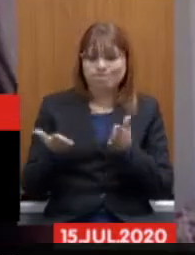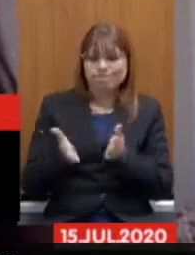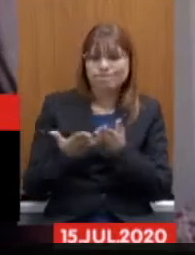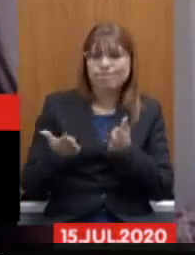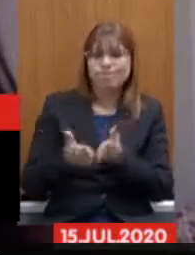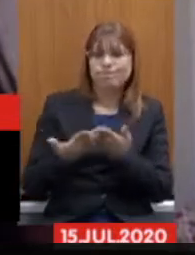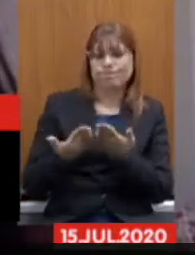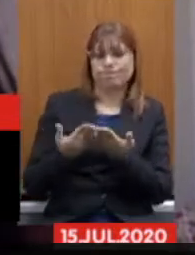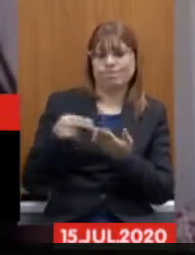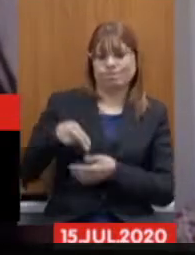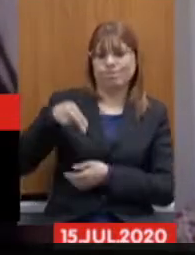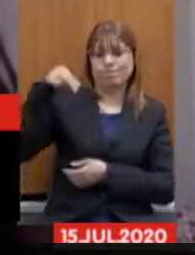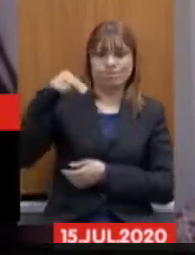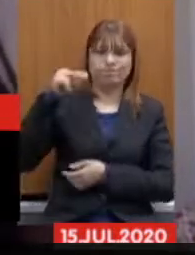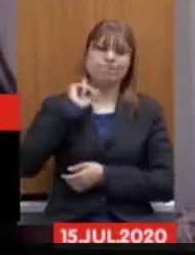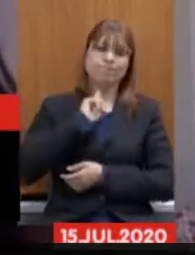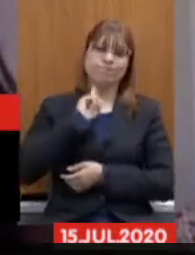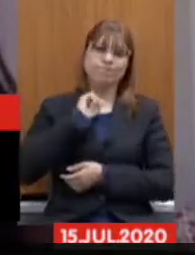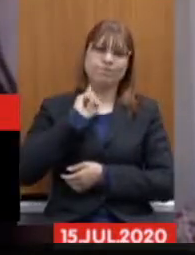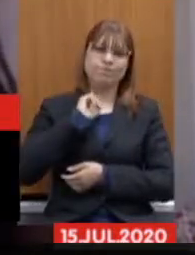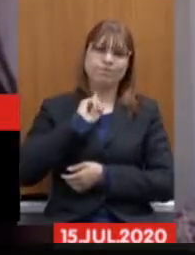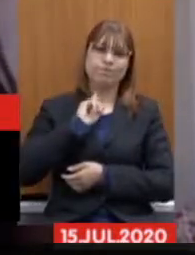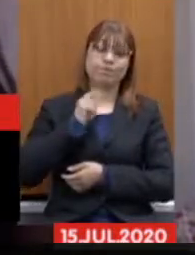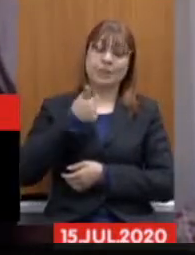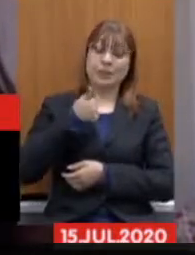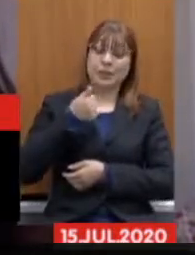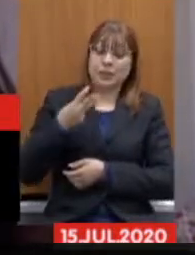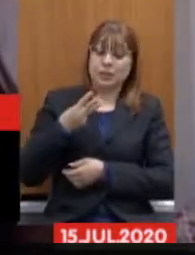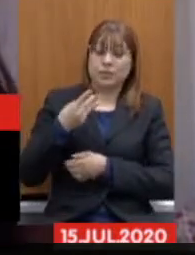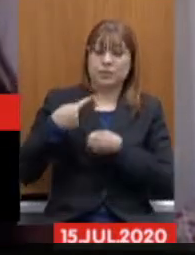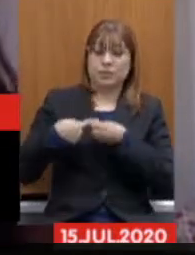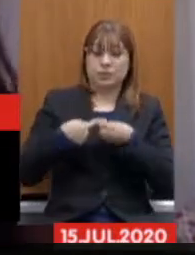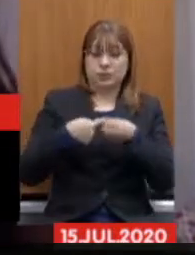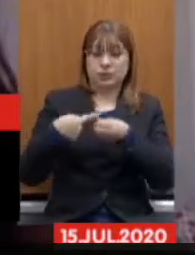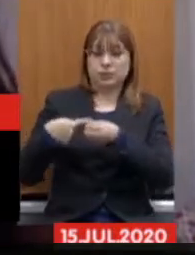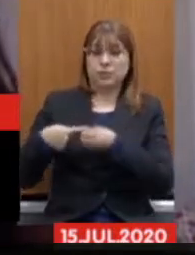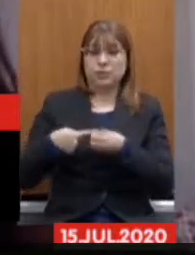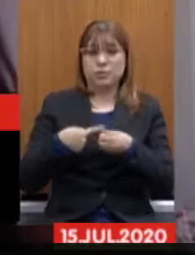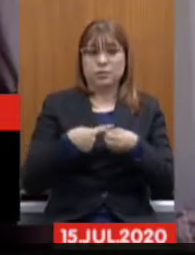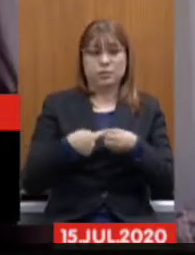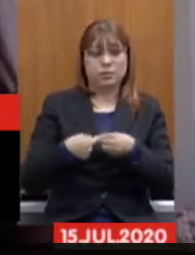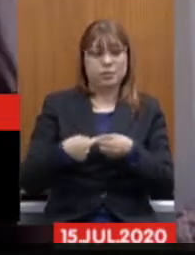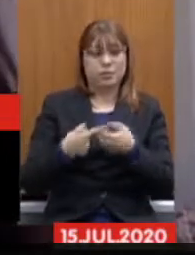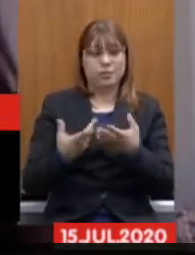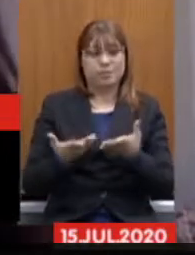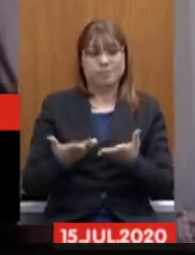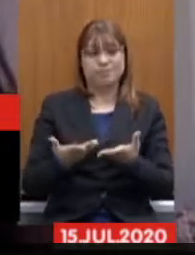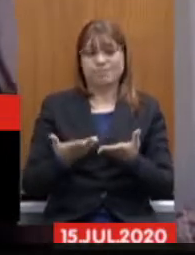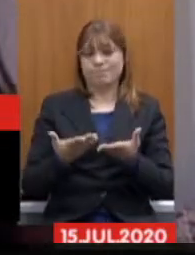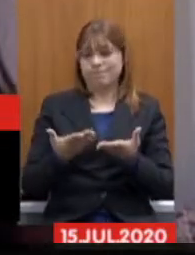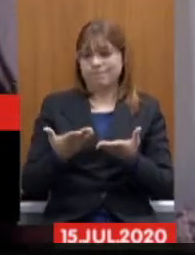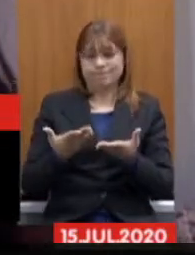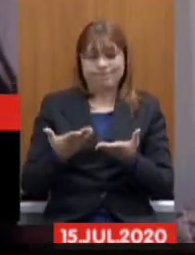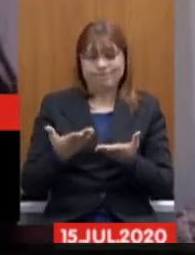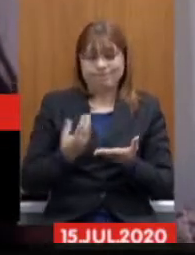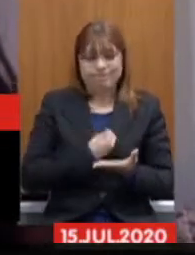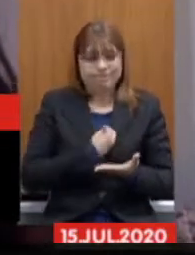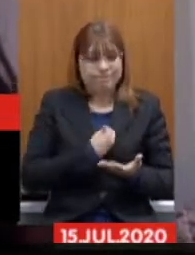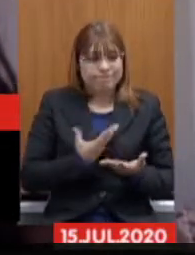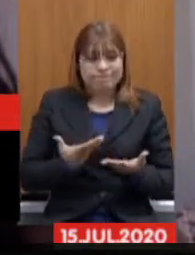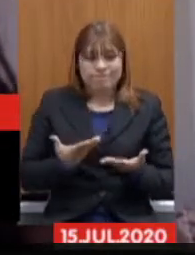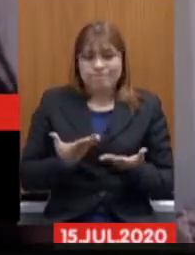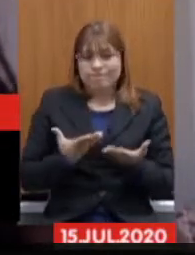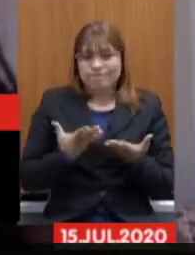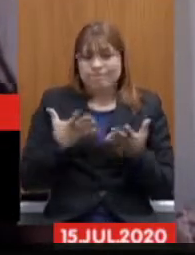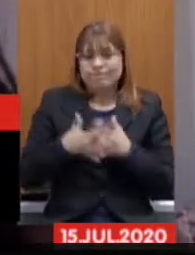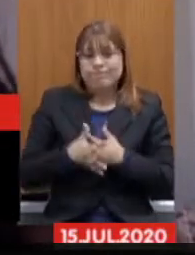aqui da região norte de minas e 13 cidades que têm condições muito díspares né prata